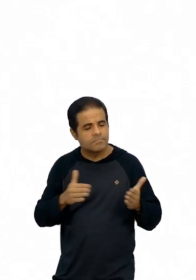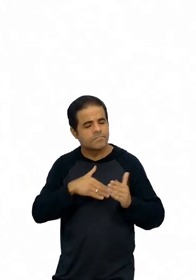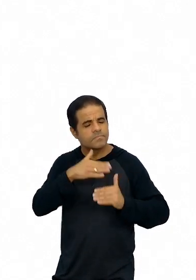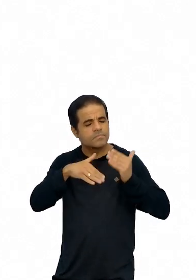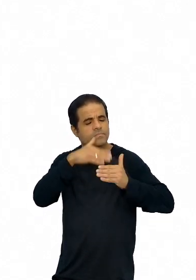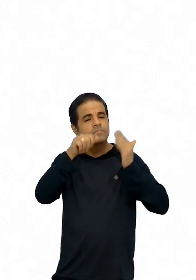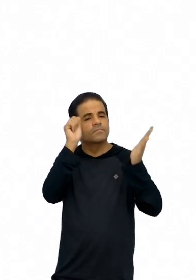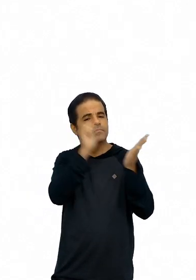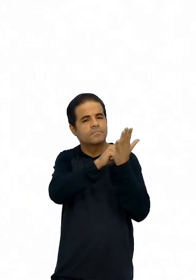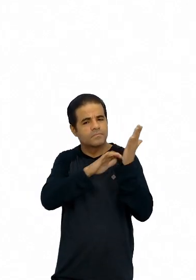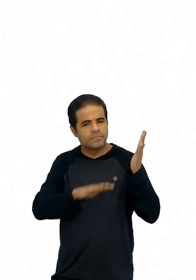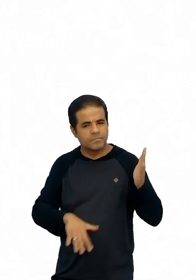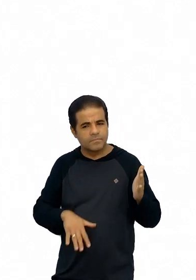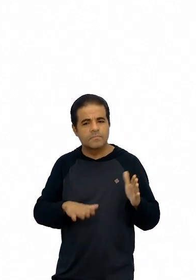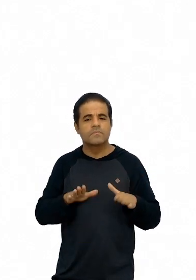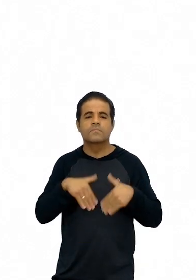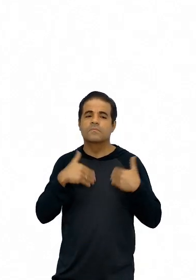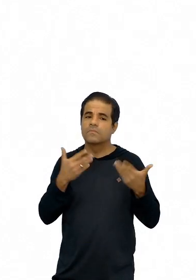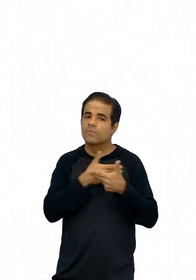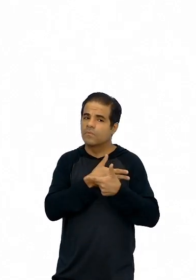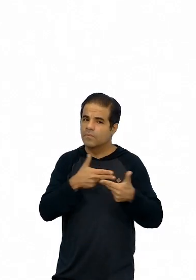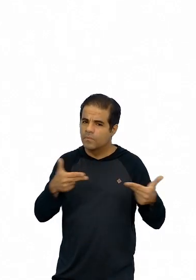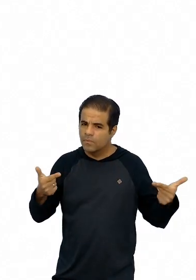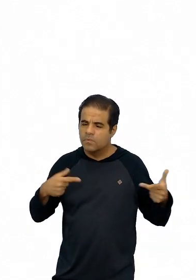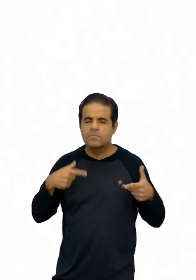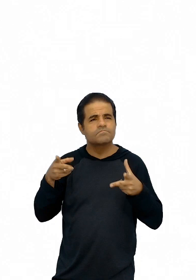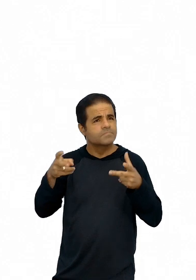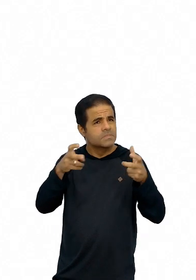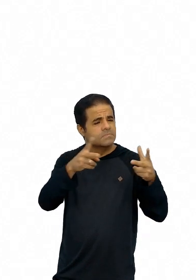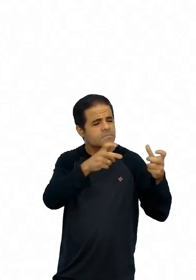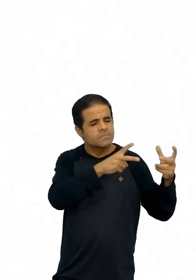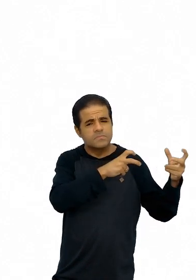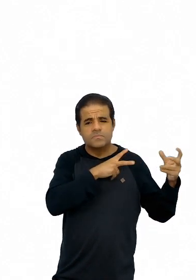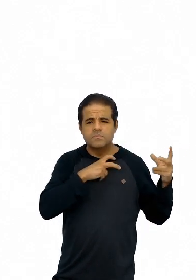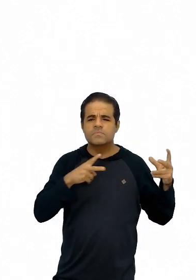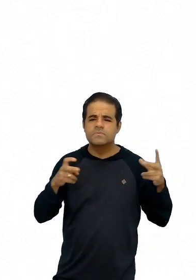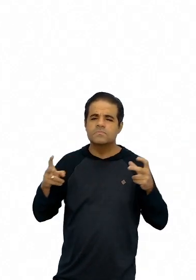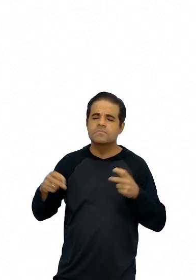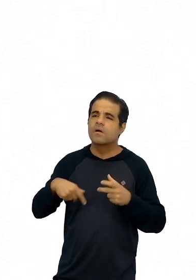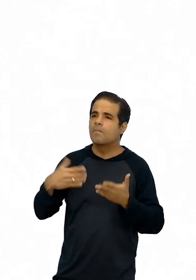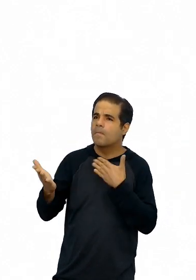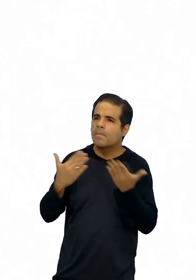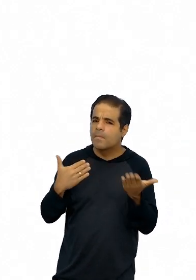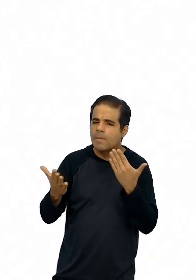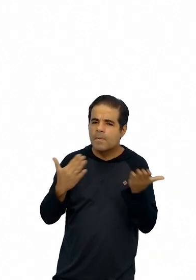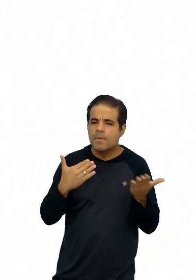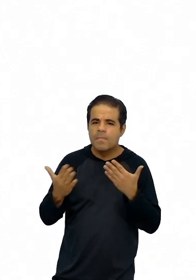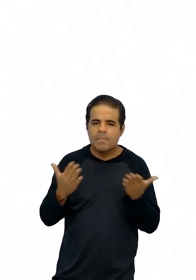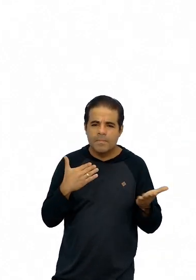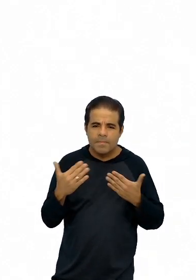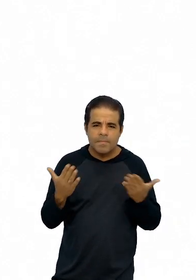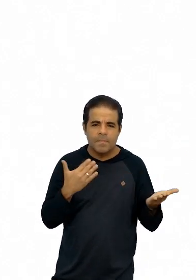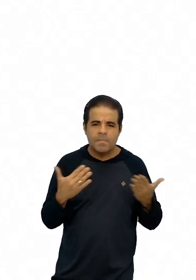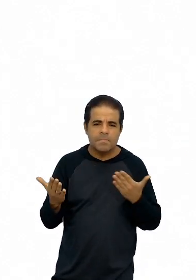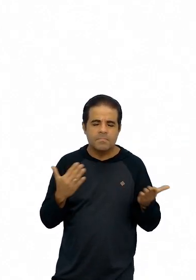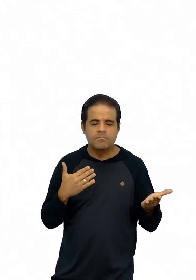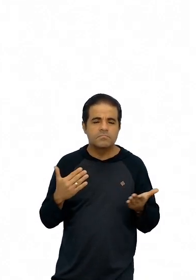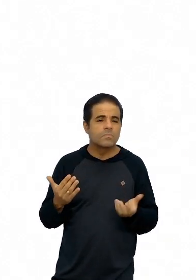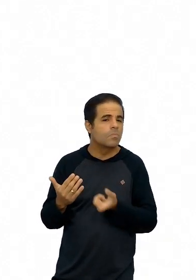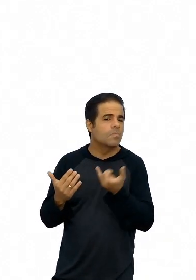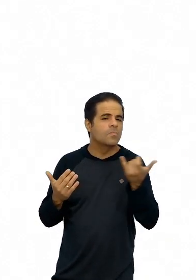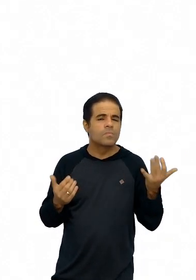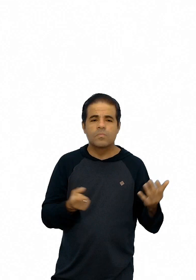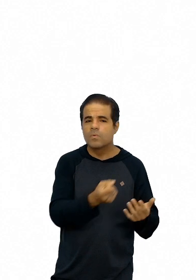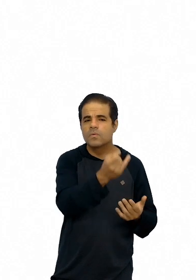das atividades, né, e quanta coisa a gente percebe, se a gente começa a conversar, né, sobre